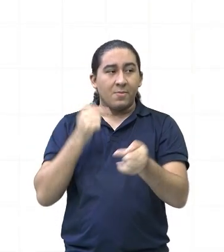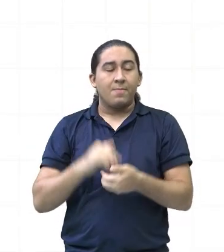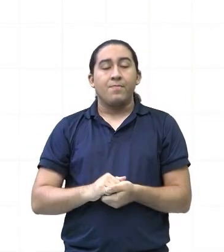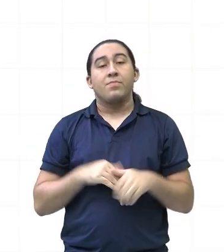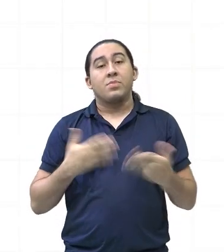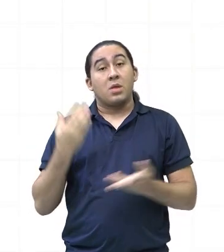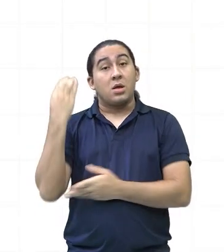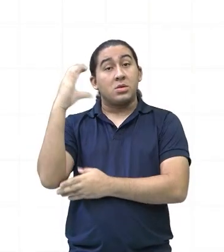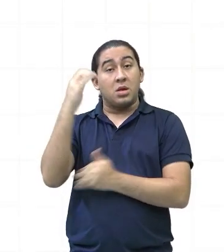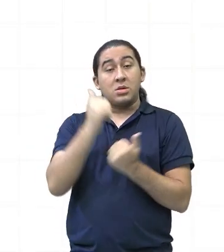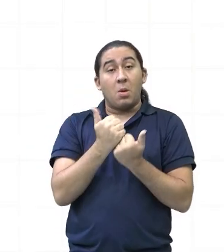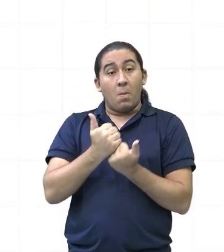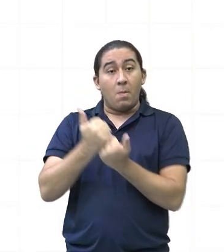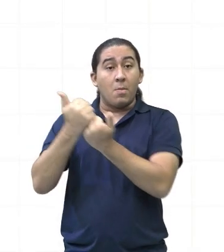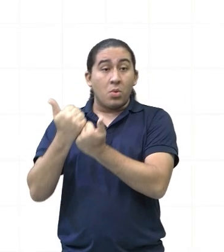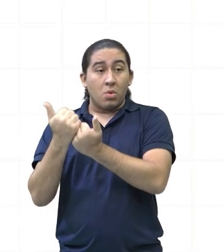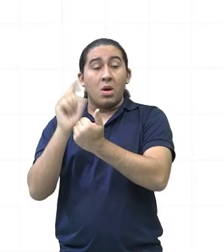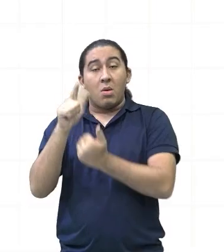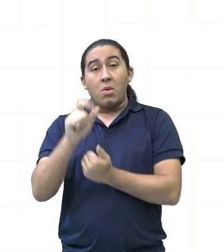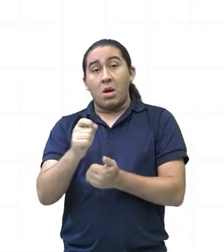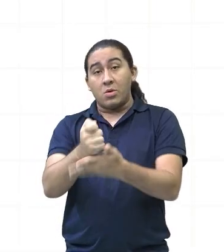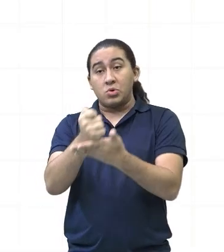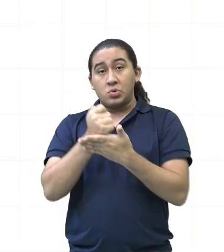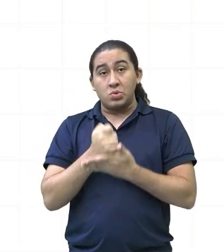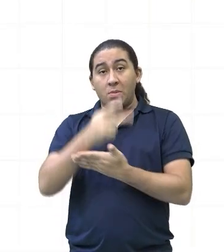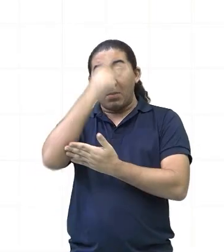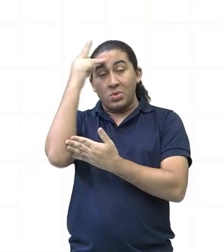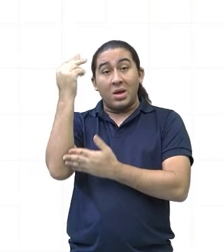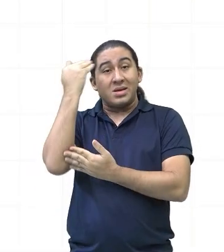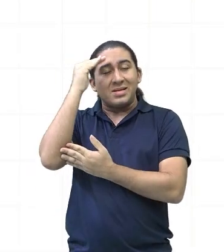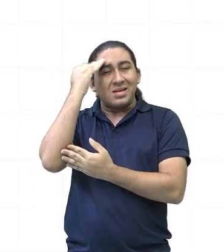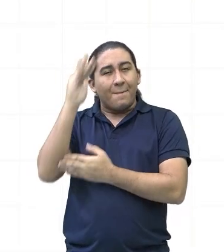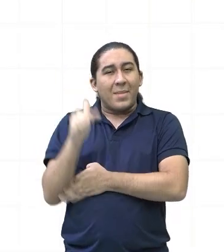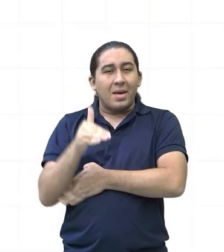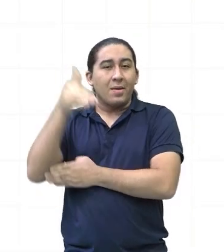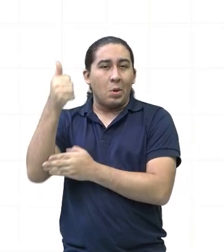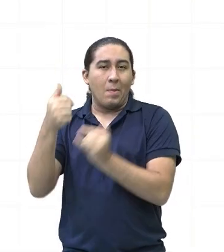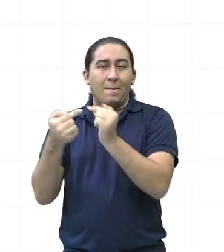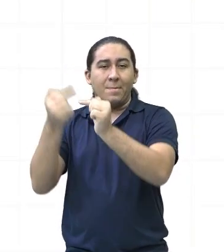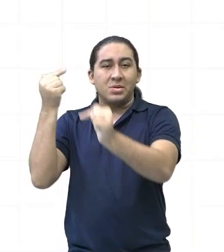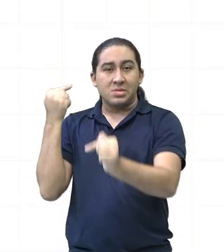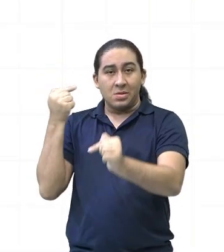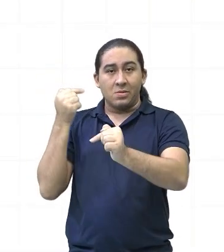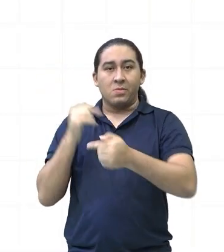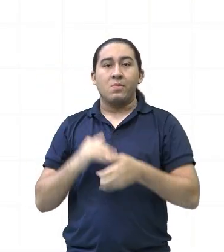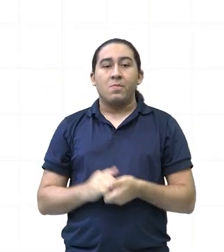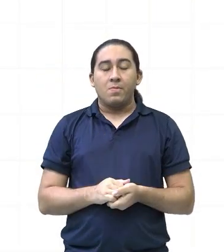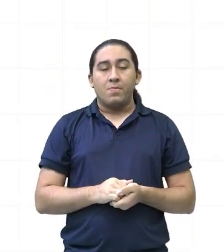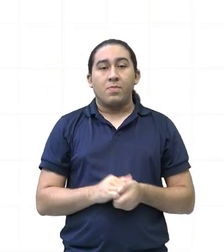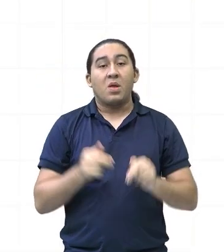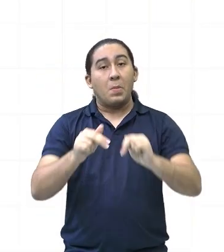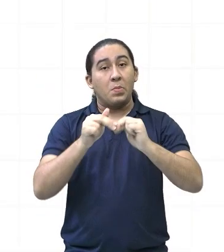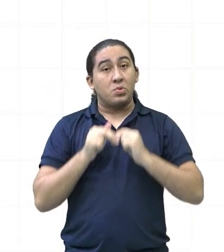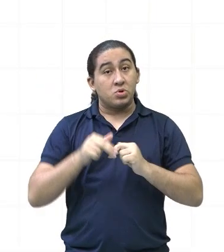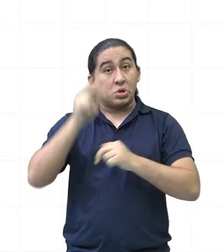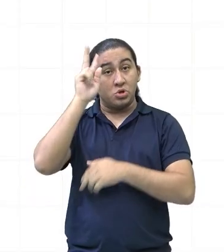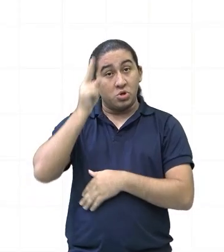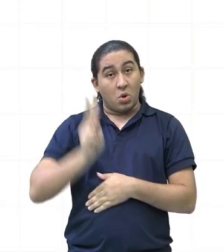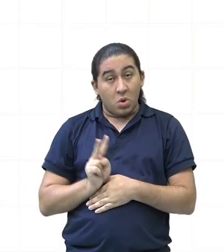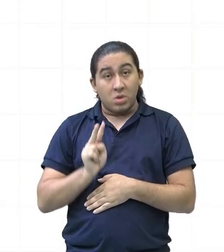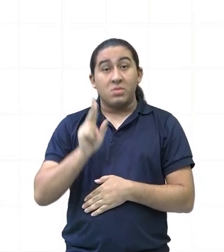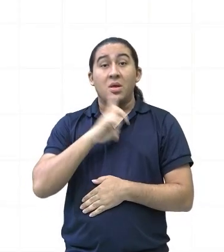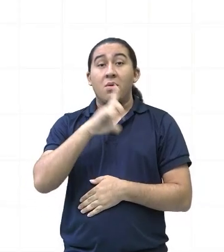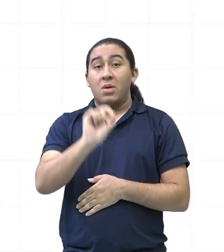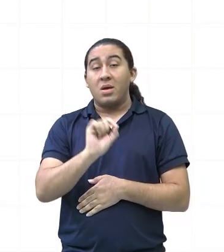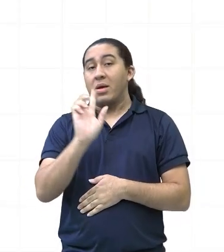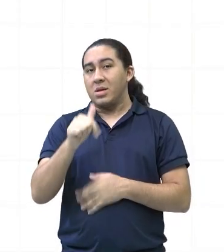elas ajudam a desvendar, então, o passado. Exatamente por isso que a história, então, ela possui essa